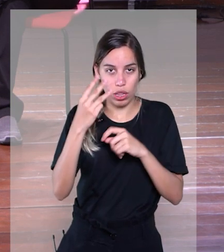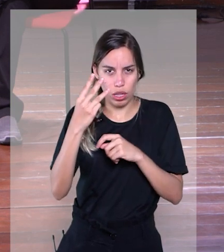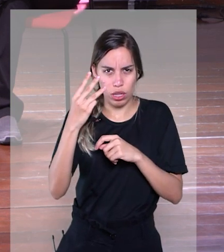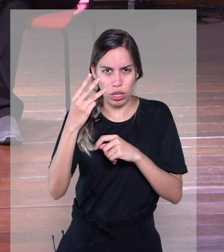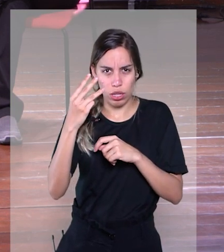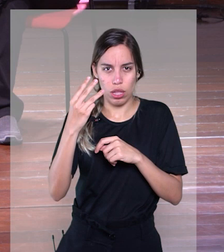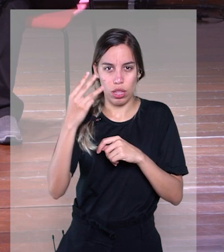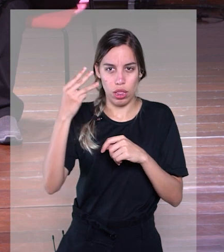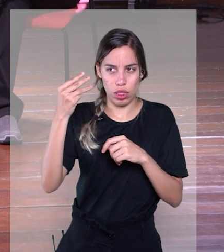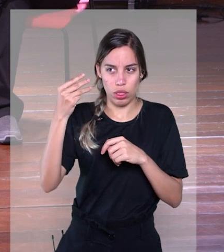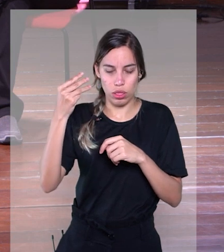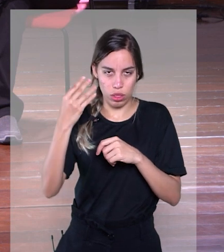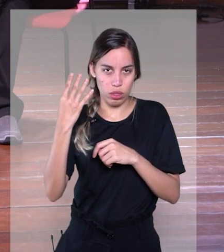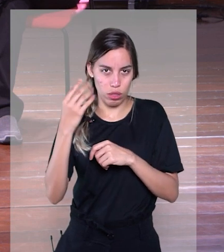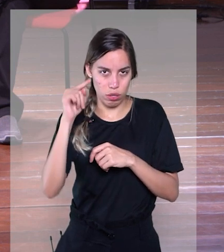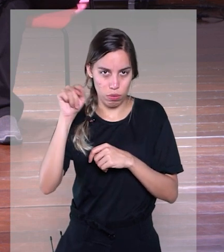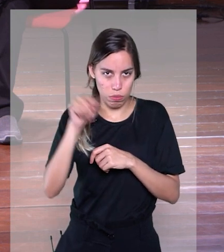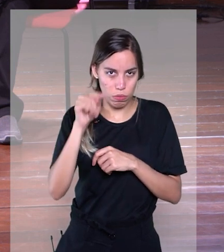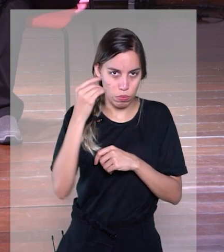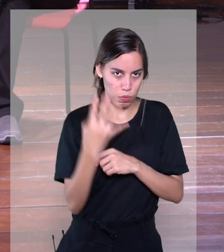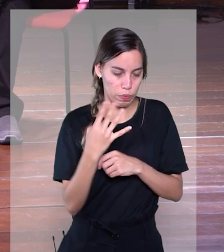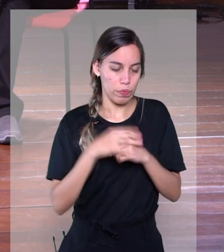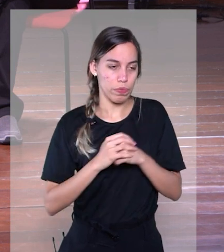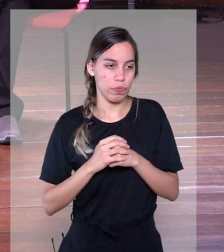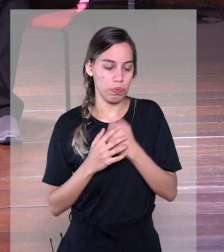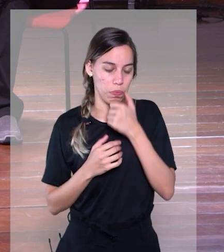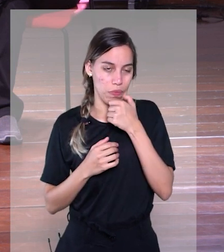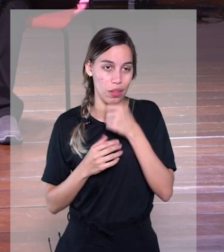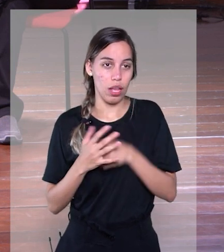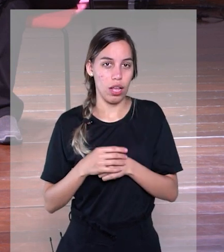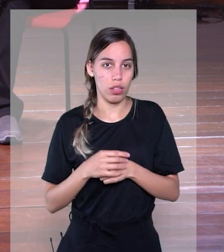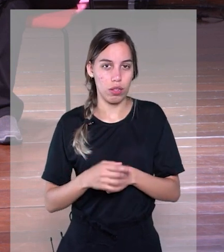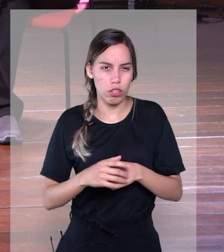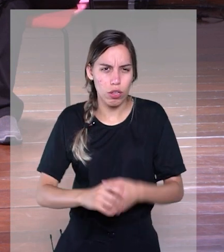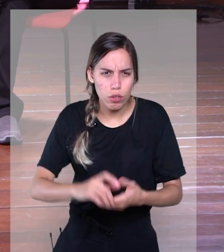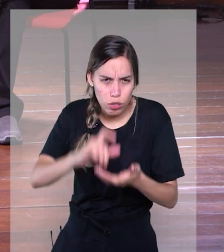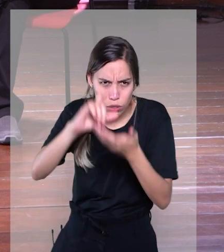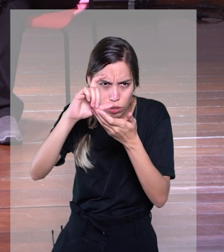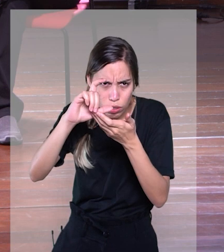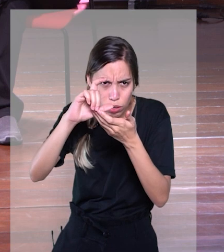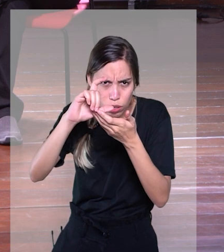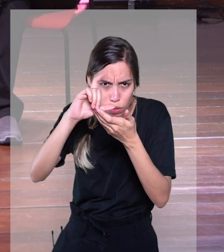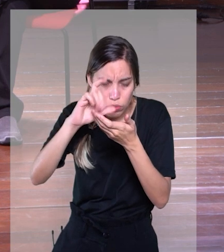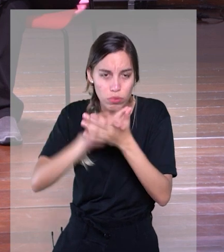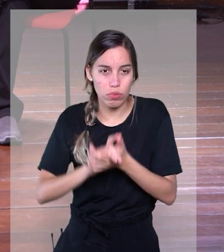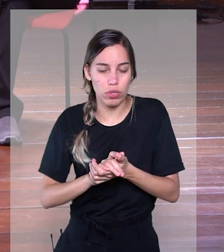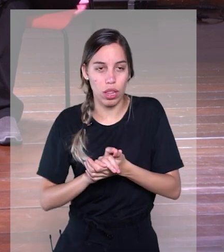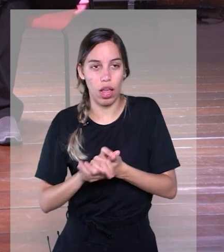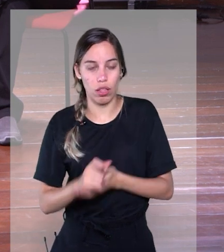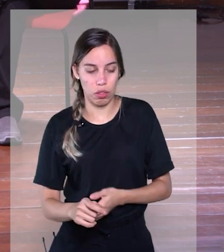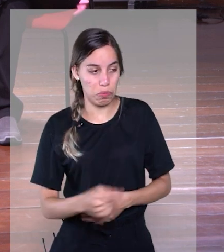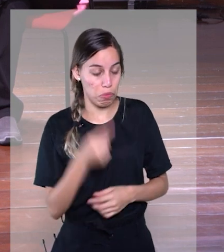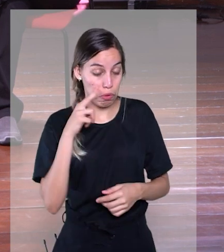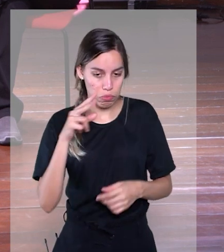livro fotografias com ele. Já não existe mais, né, esse tipo de fotógrafo. Você não quis comprar a câmera dele? Eu quis comprar a câmera